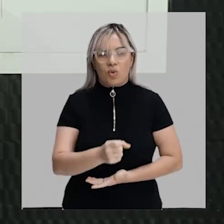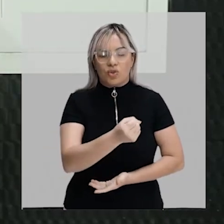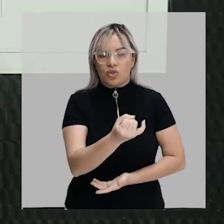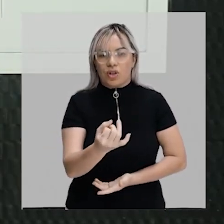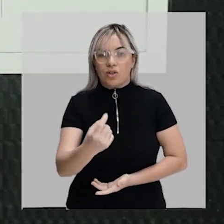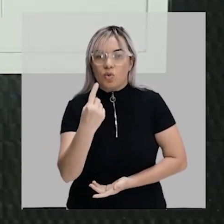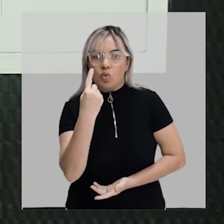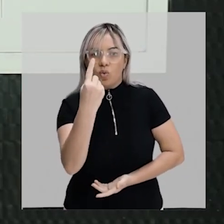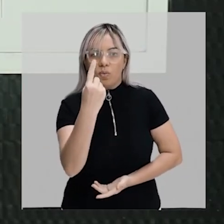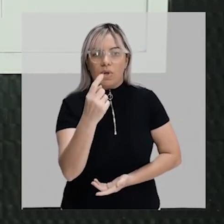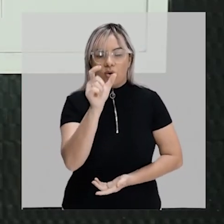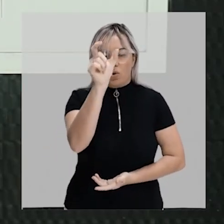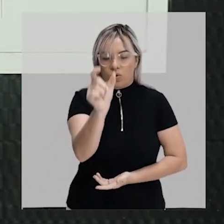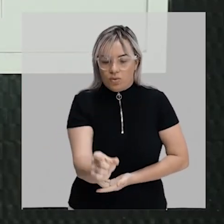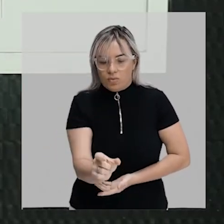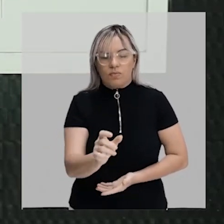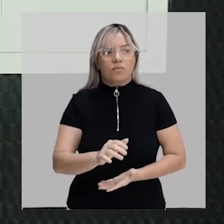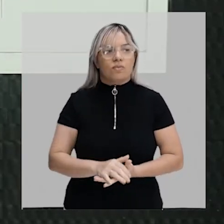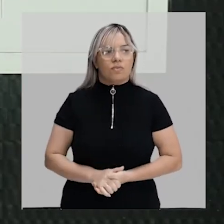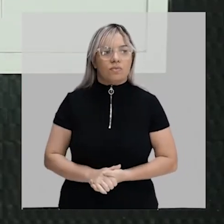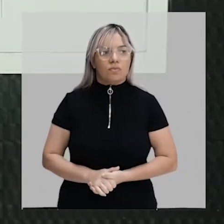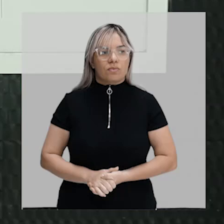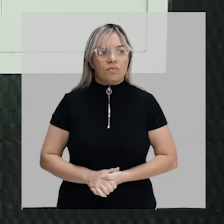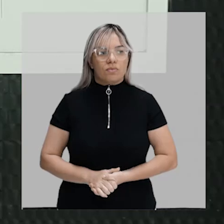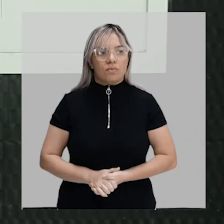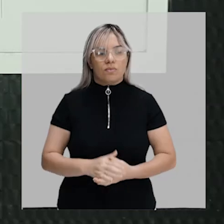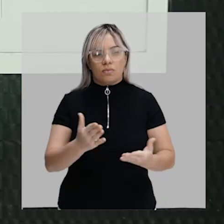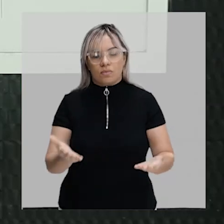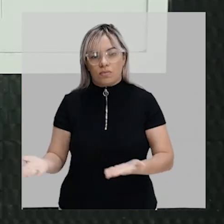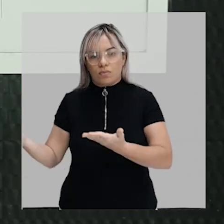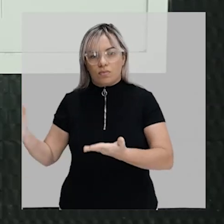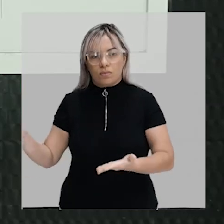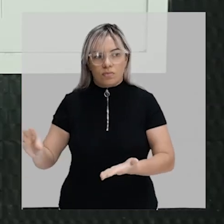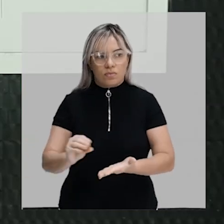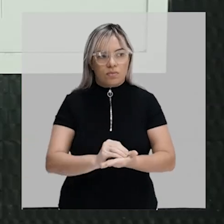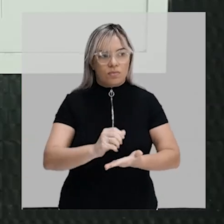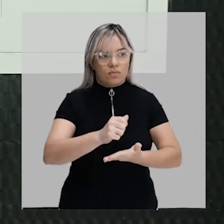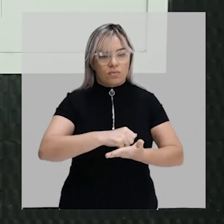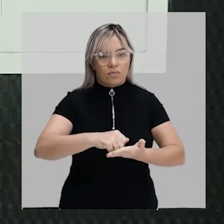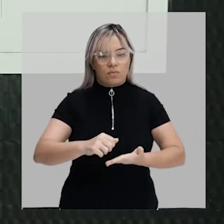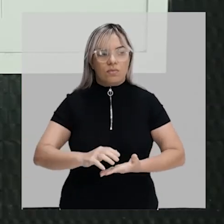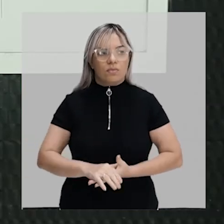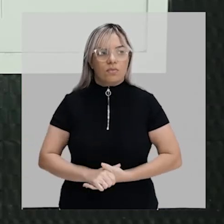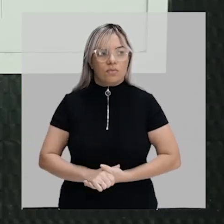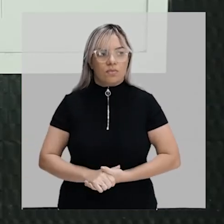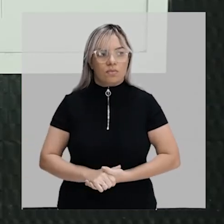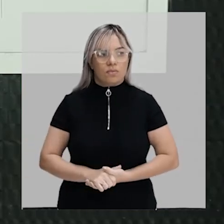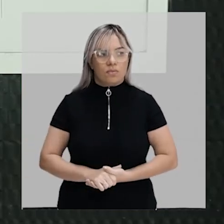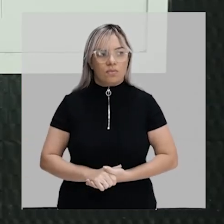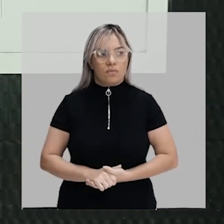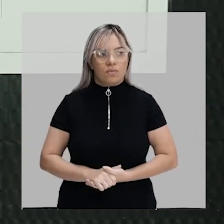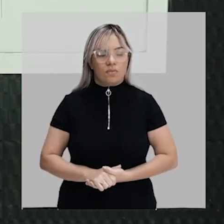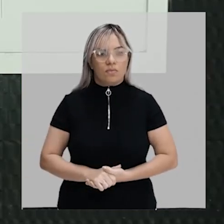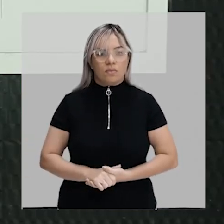Beleza então é a Matriz Matriz coluna é a matriz oposta